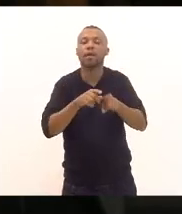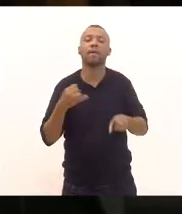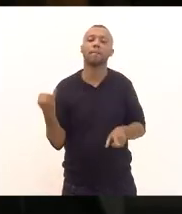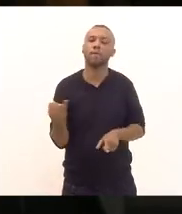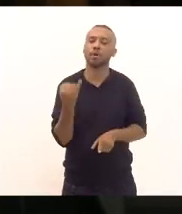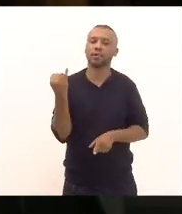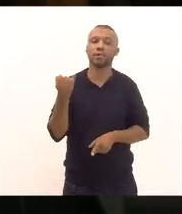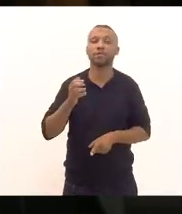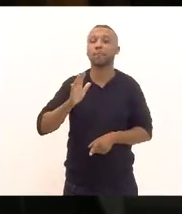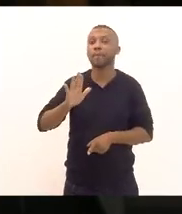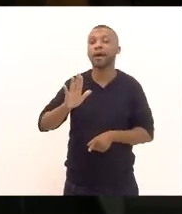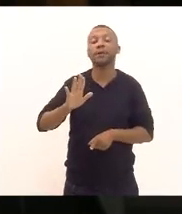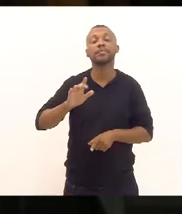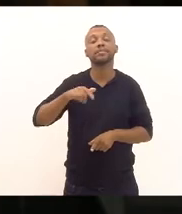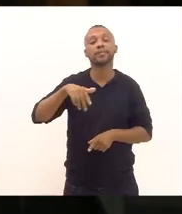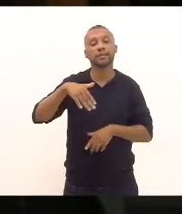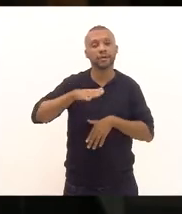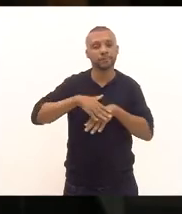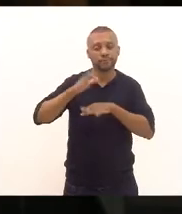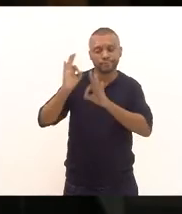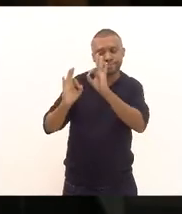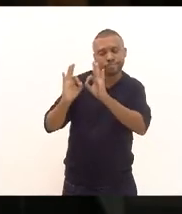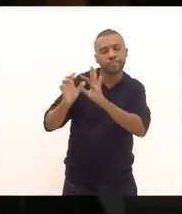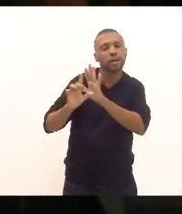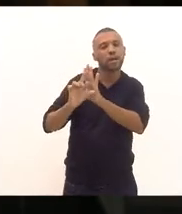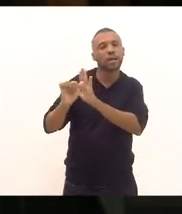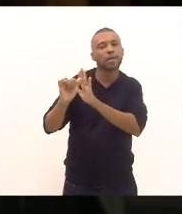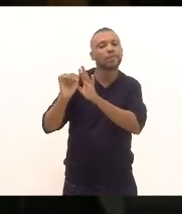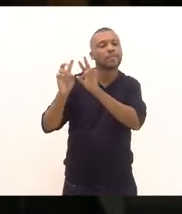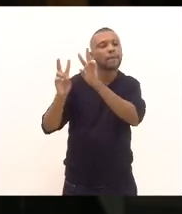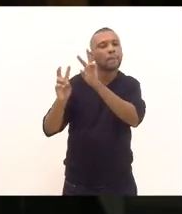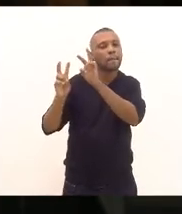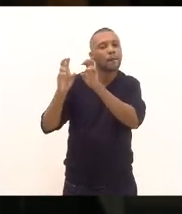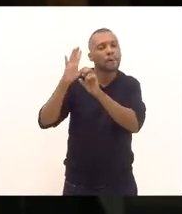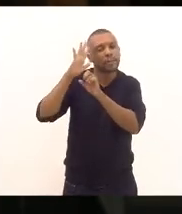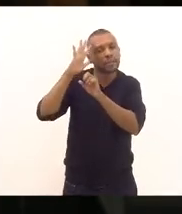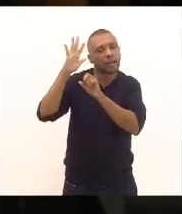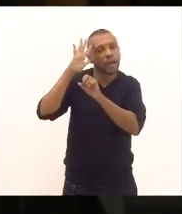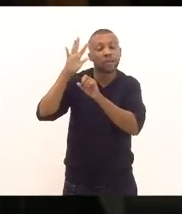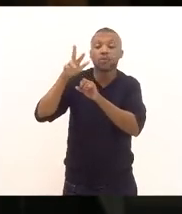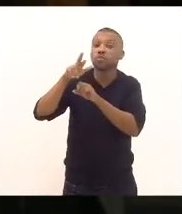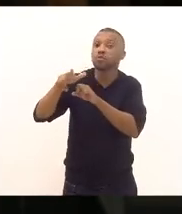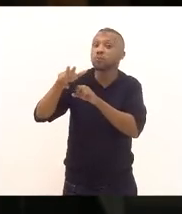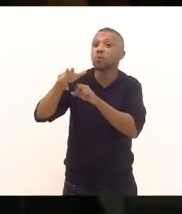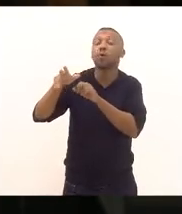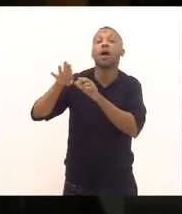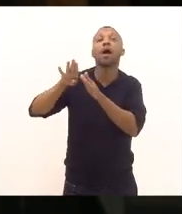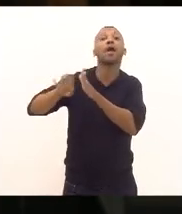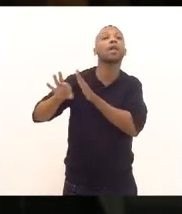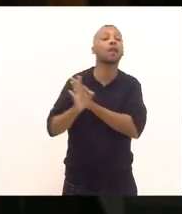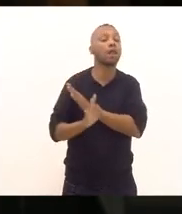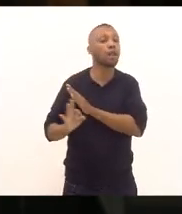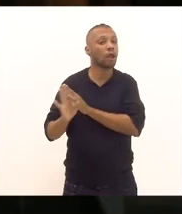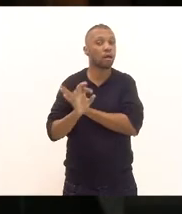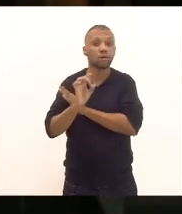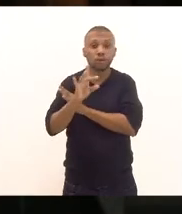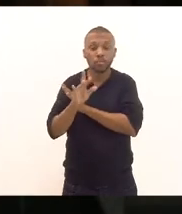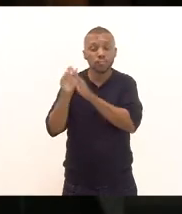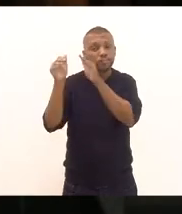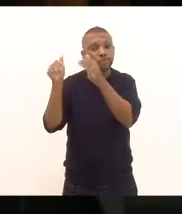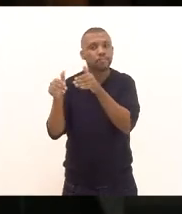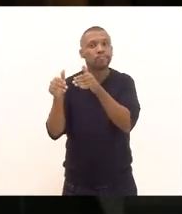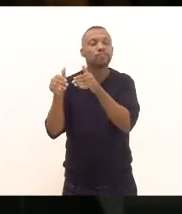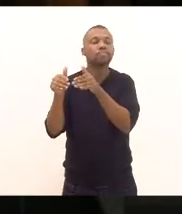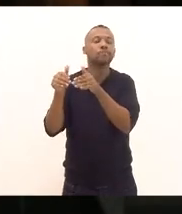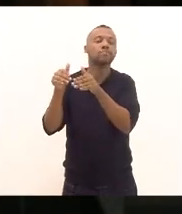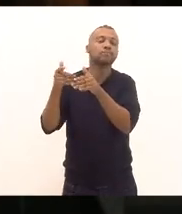é mas quem está legislando sobre a letra em casa me dá um som eles estão legislando sobre os serviços e bens